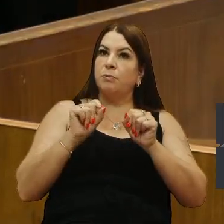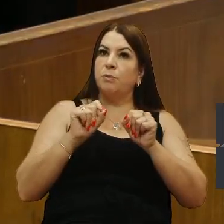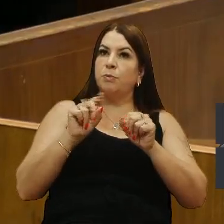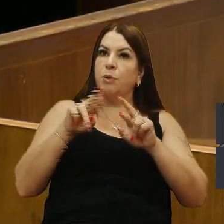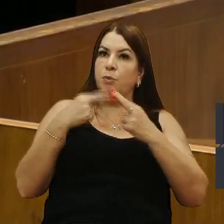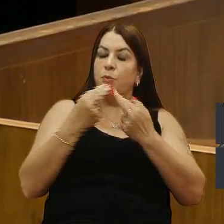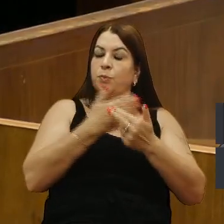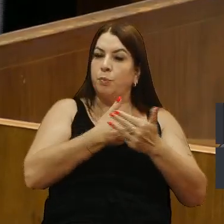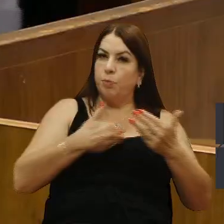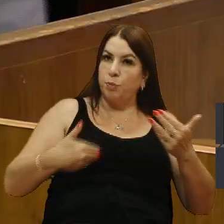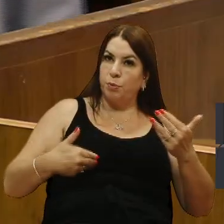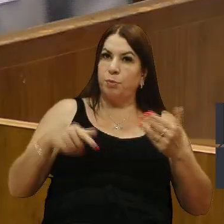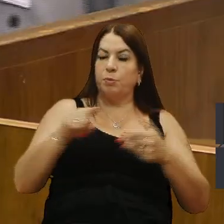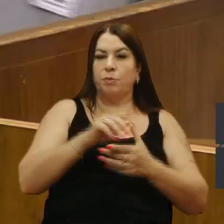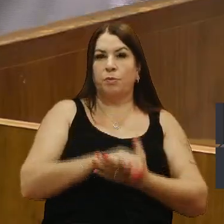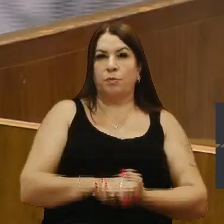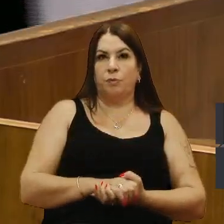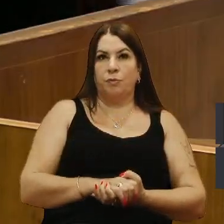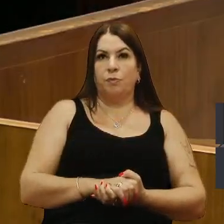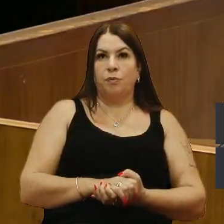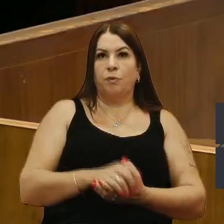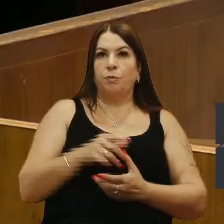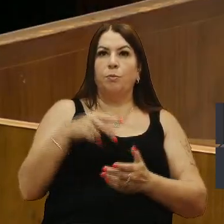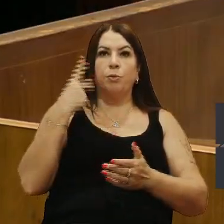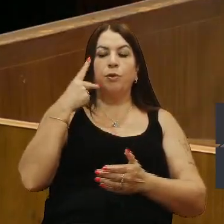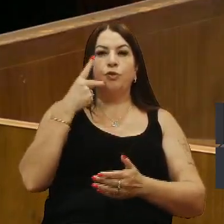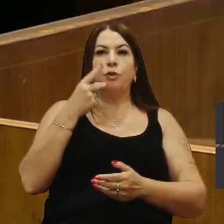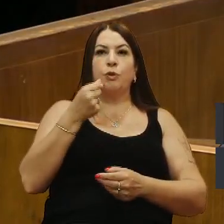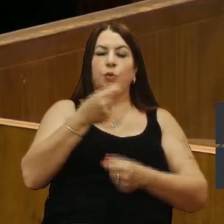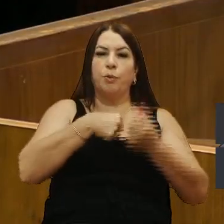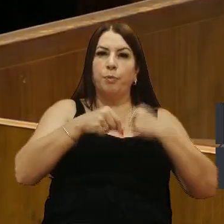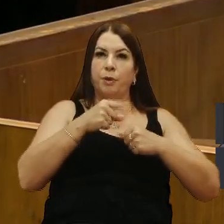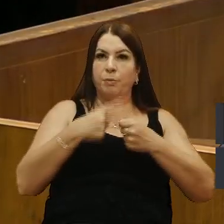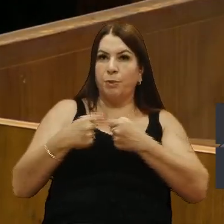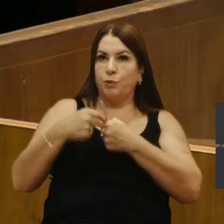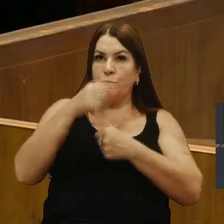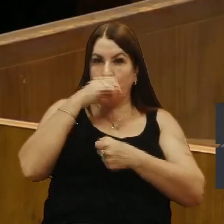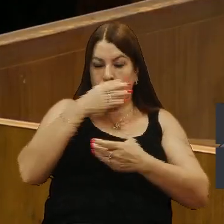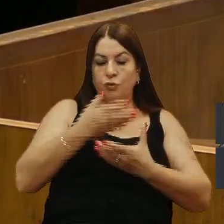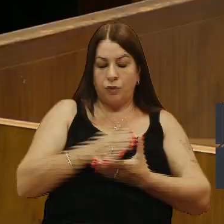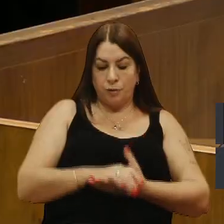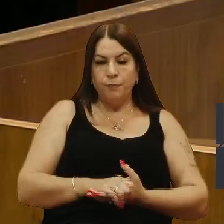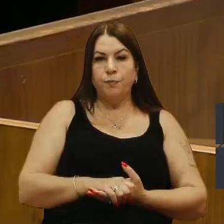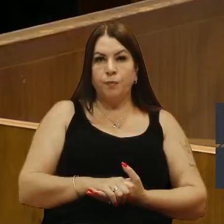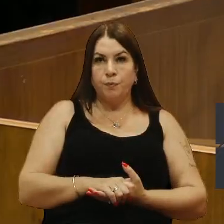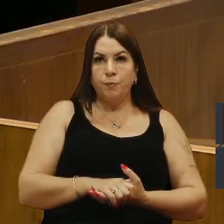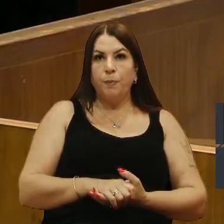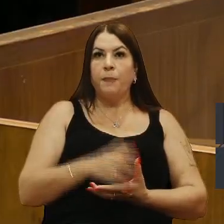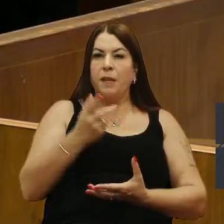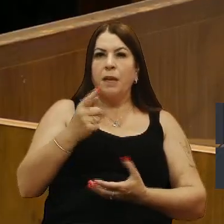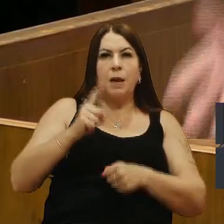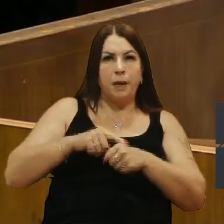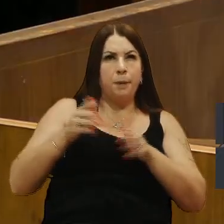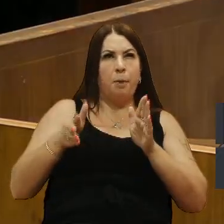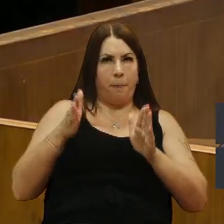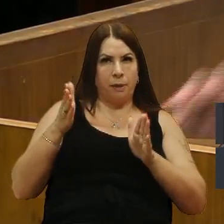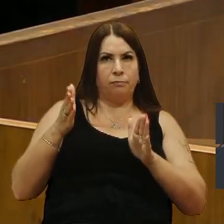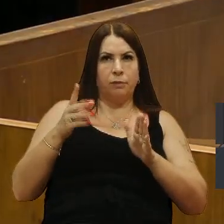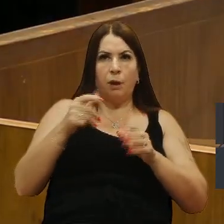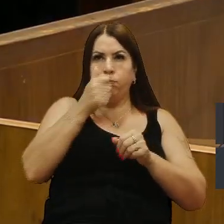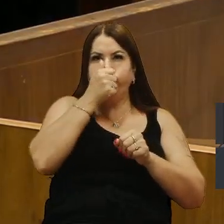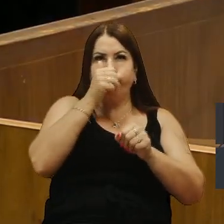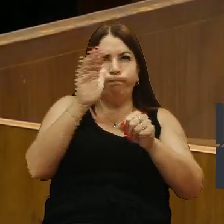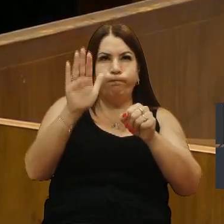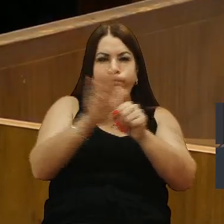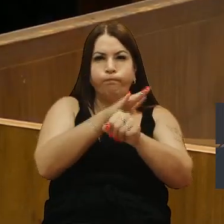audiência pública por uma política de economia solidária para o município de Caxias do Sul. Naquele momento, estava lotado